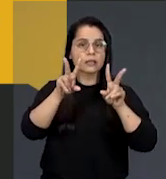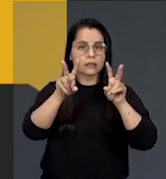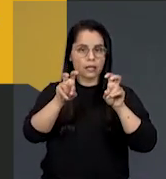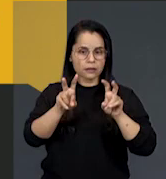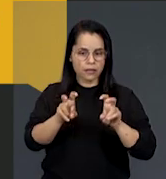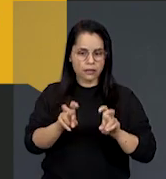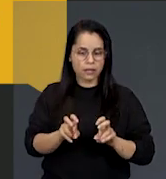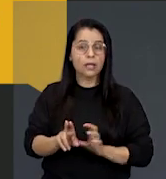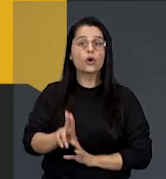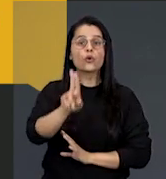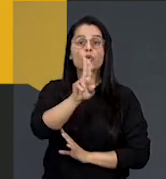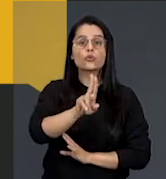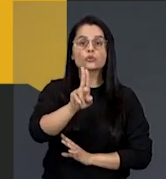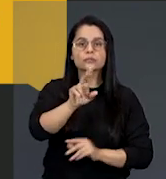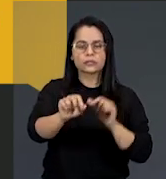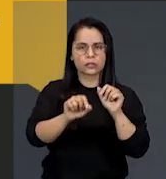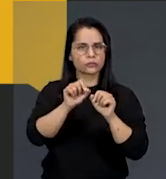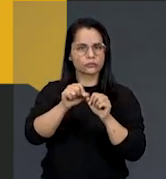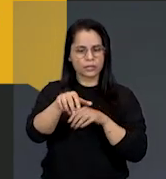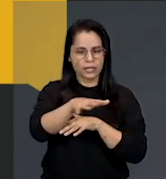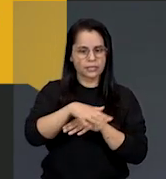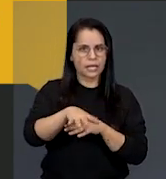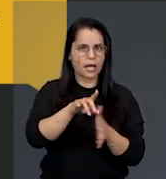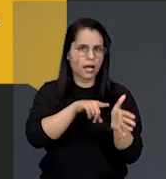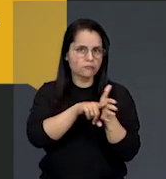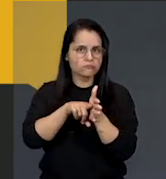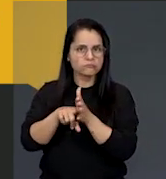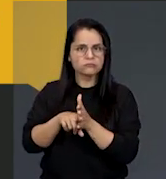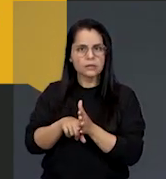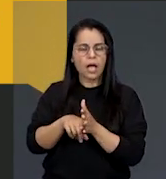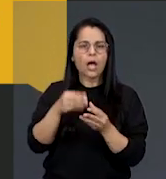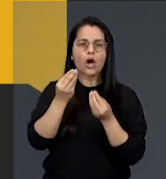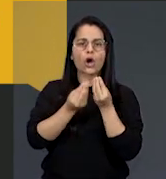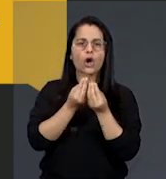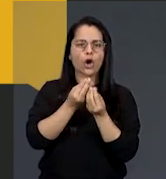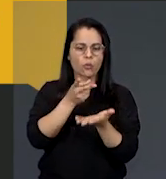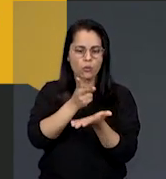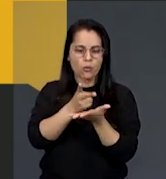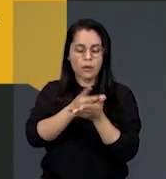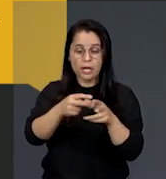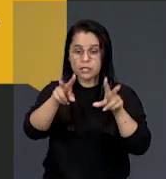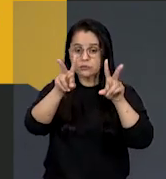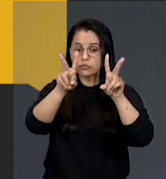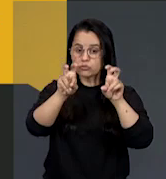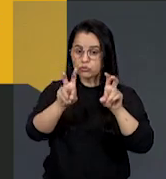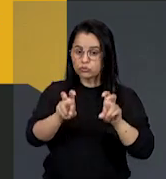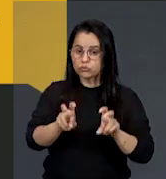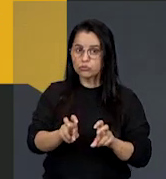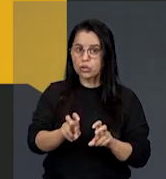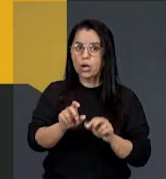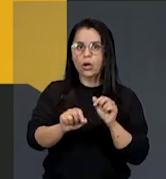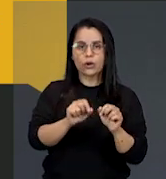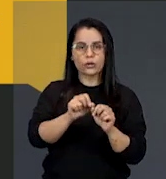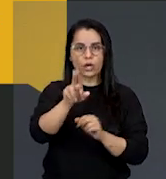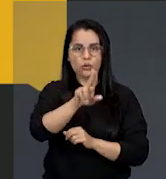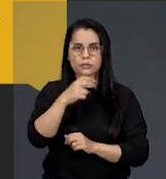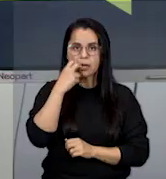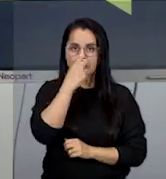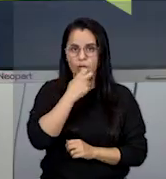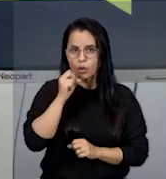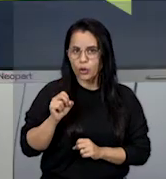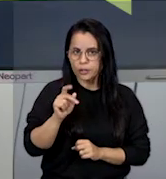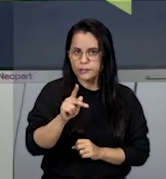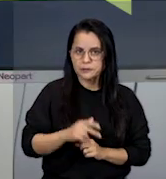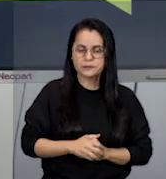termos utilizados nas áreas científicas com esses mesmos termos utilizados na linguagem